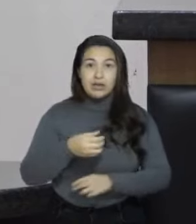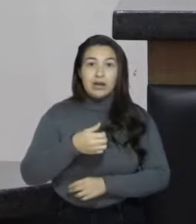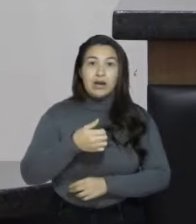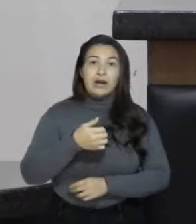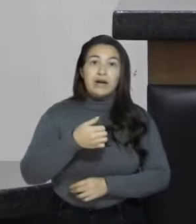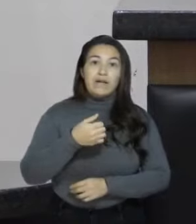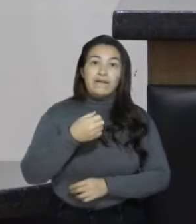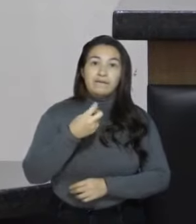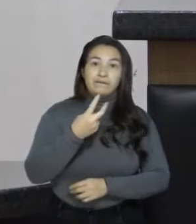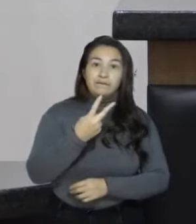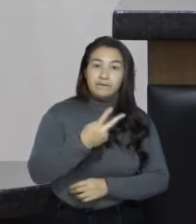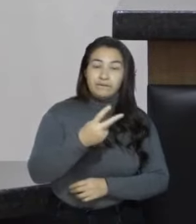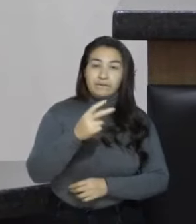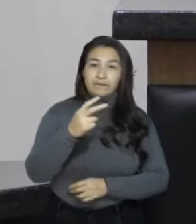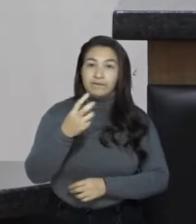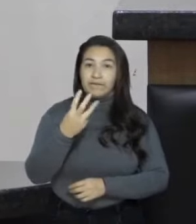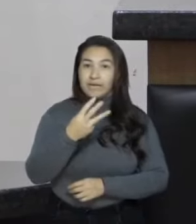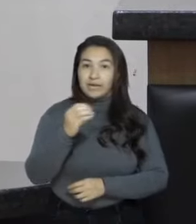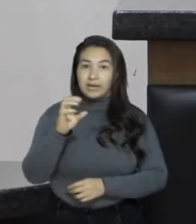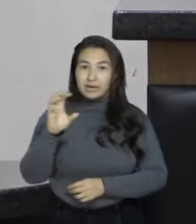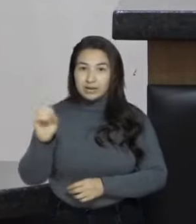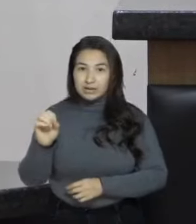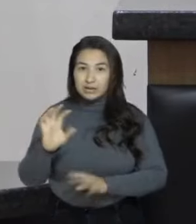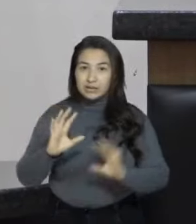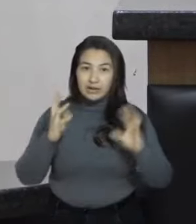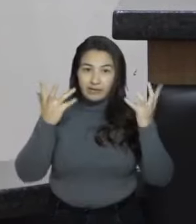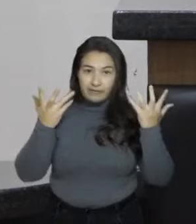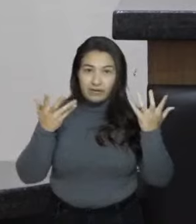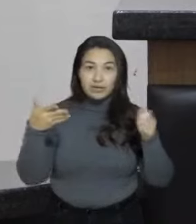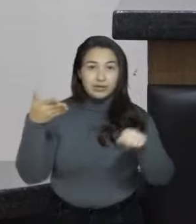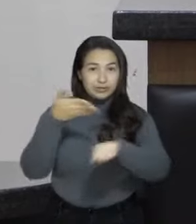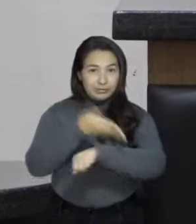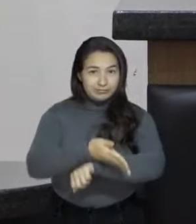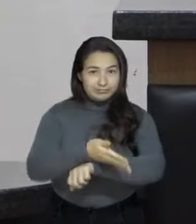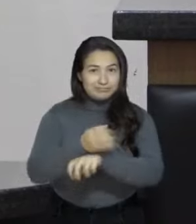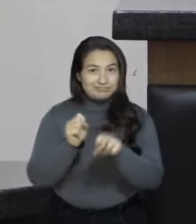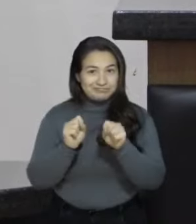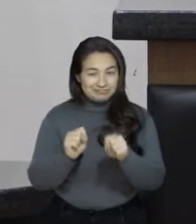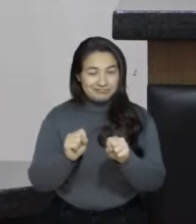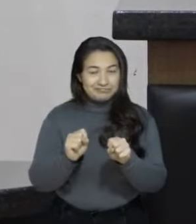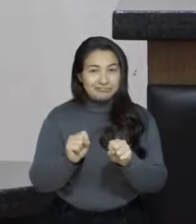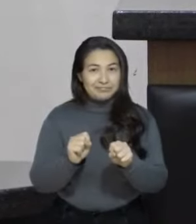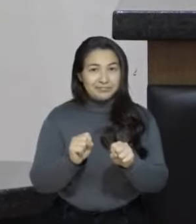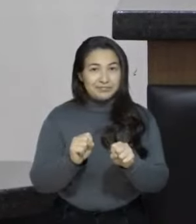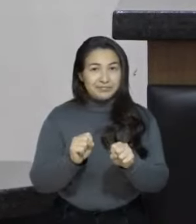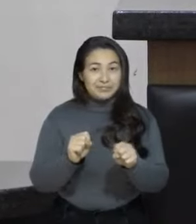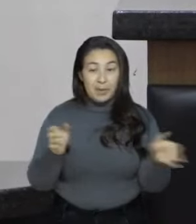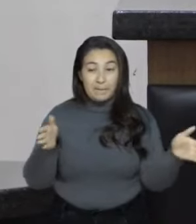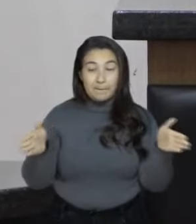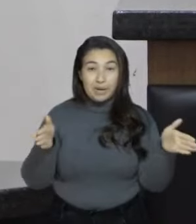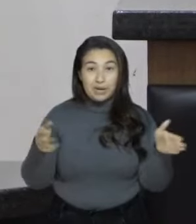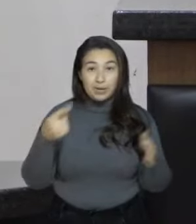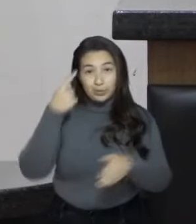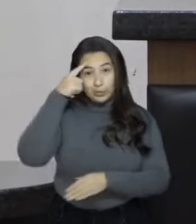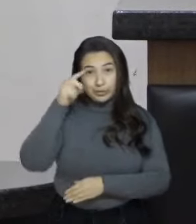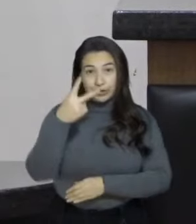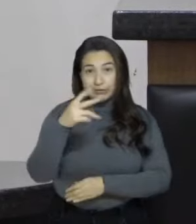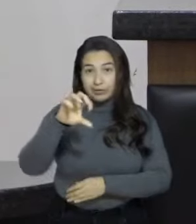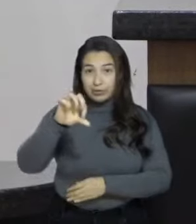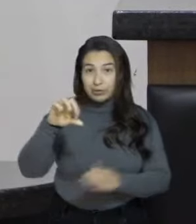convidar a cada um de vocês a prestigiarem a trigésima Festa do Peixe uma festa que ocorre do dia 29 de Junho